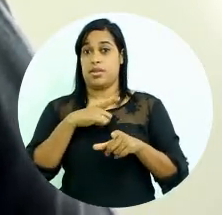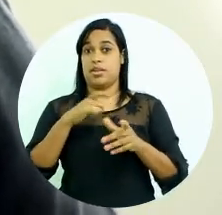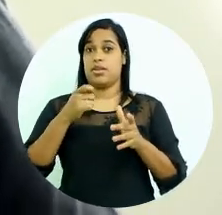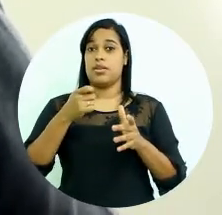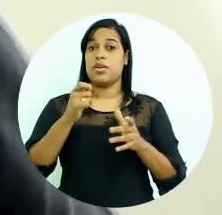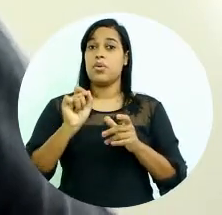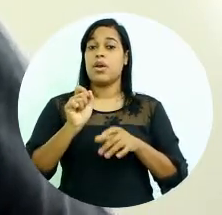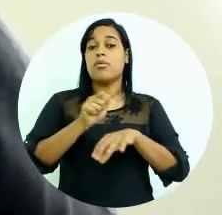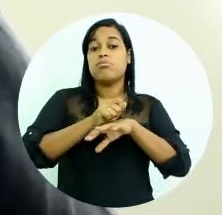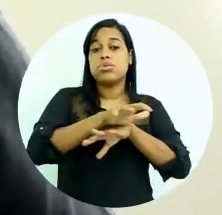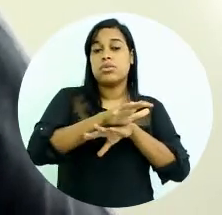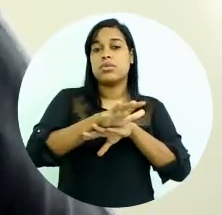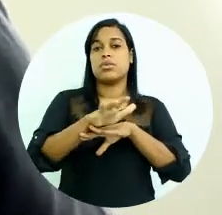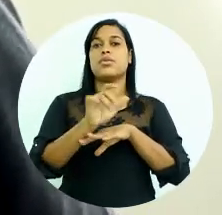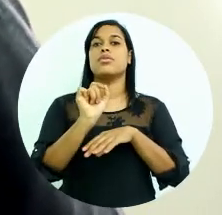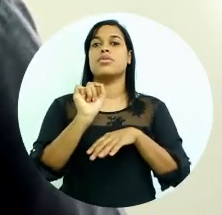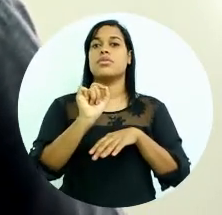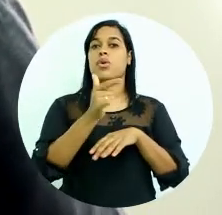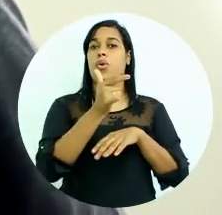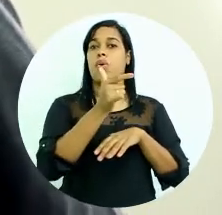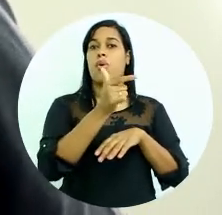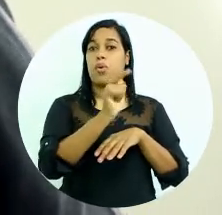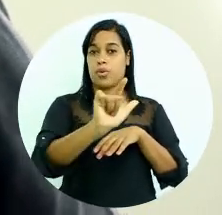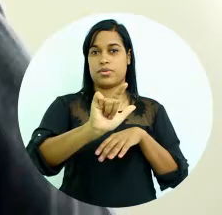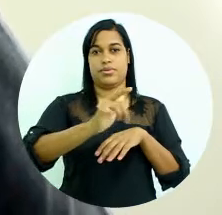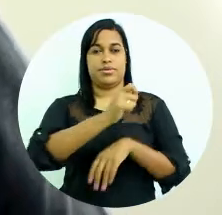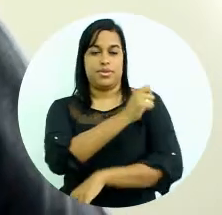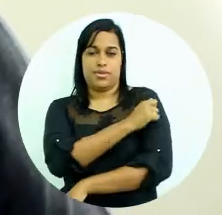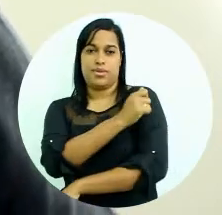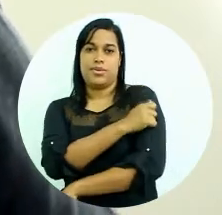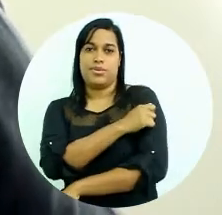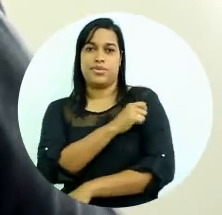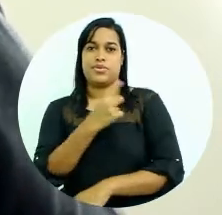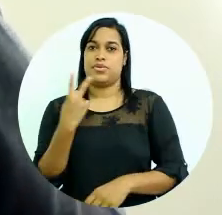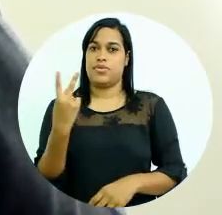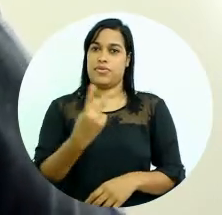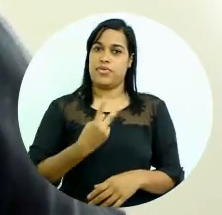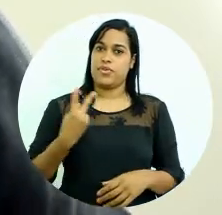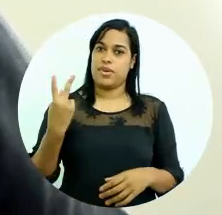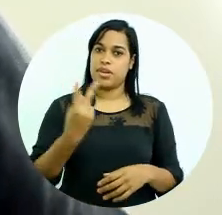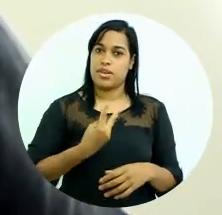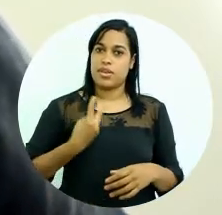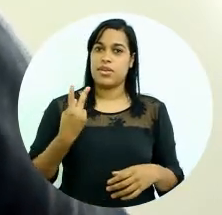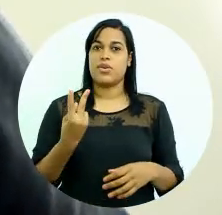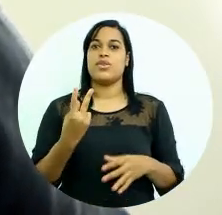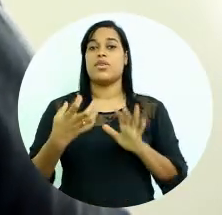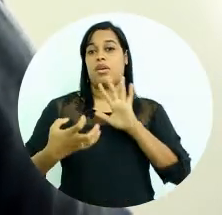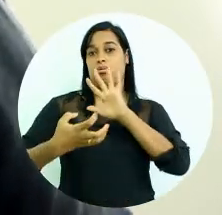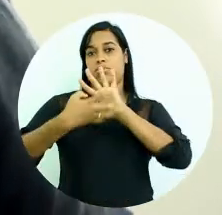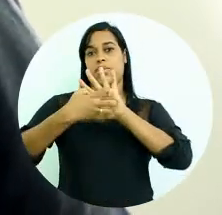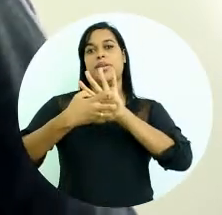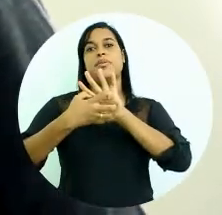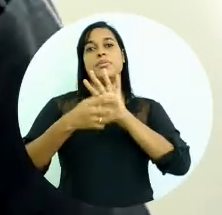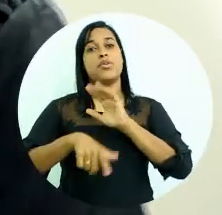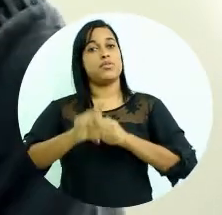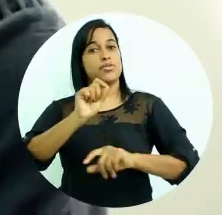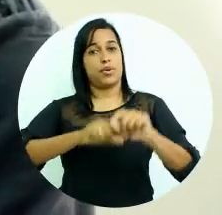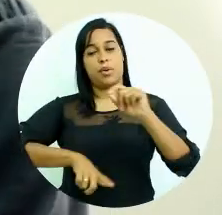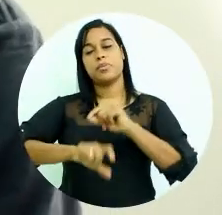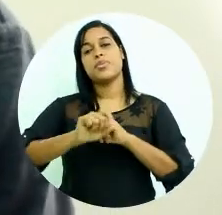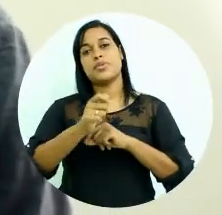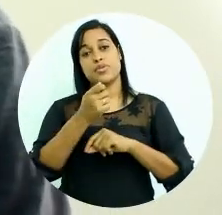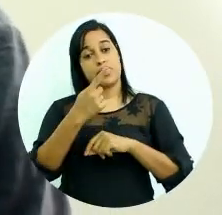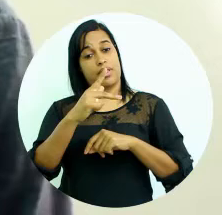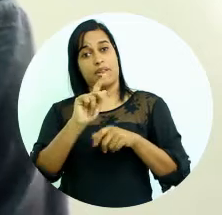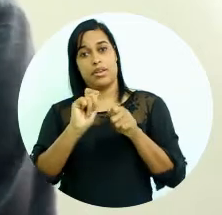tenta transmitir ou transmite para os seus alunos valores de símbolos e opções que